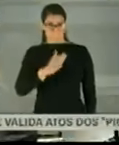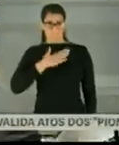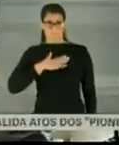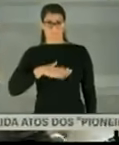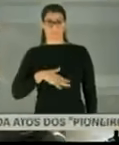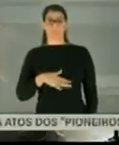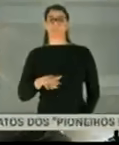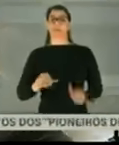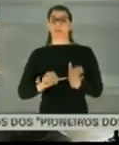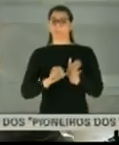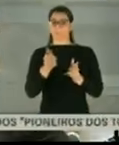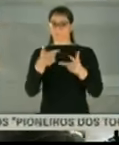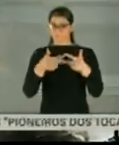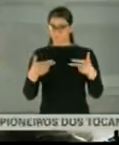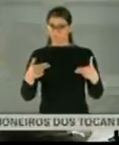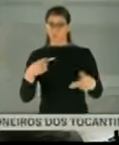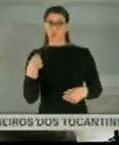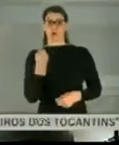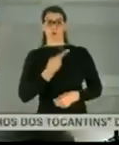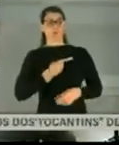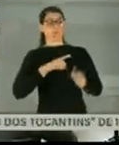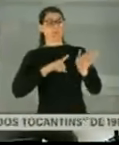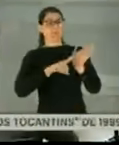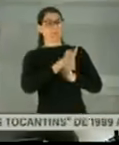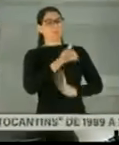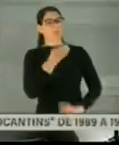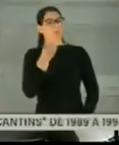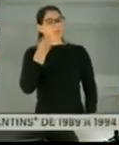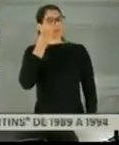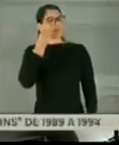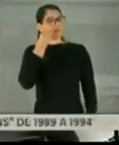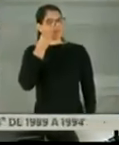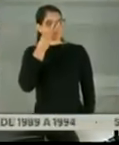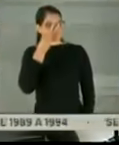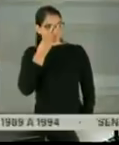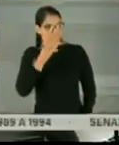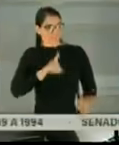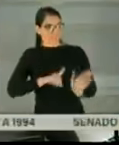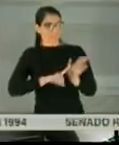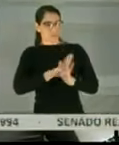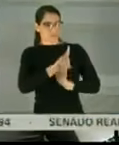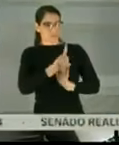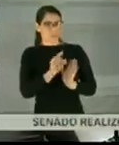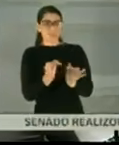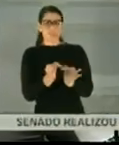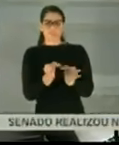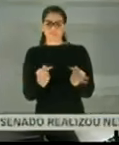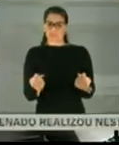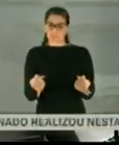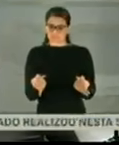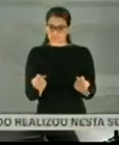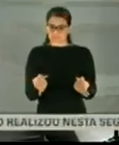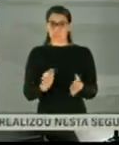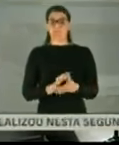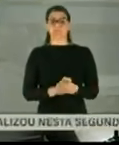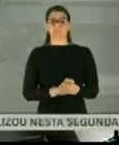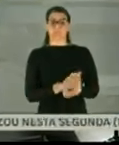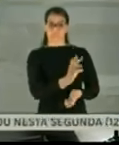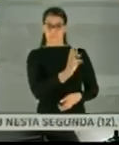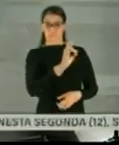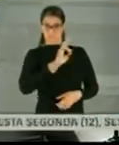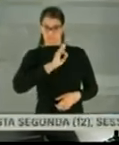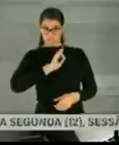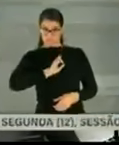Seguinte, nós fizemos uma pergunta teste. Feito uma pergunta teste simples, dá licença. Baseado na resposta